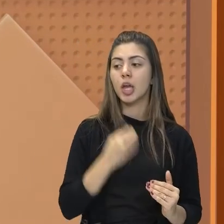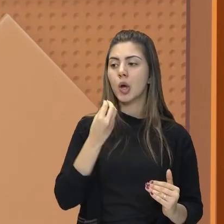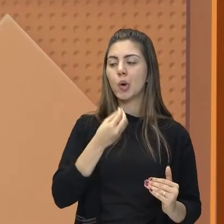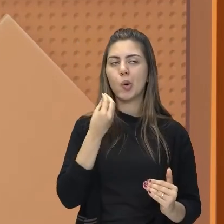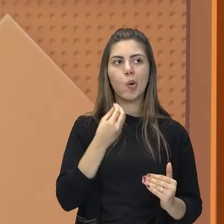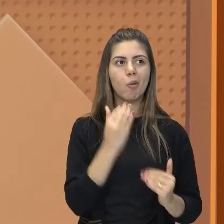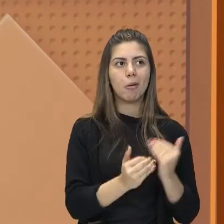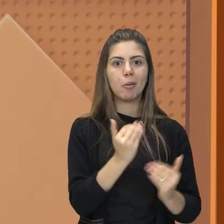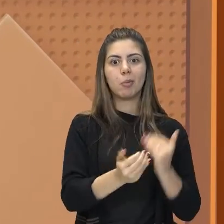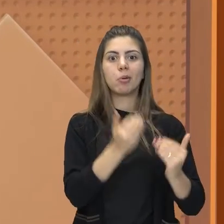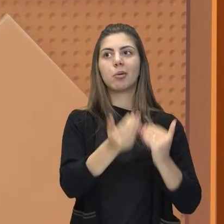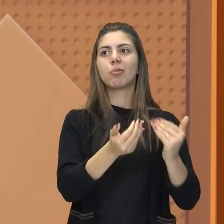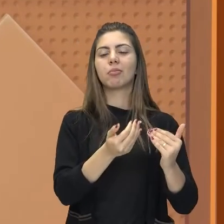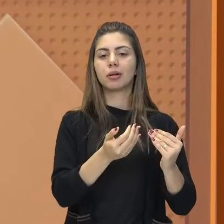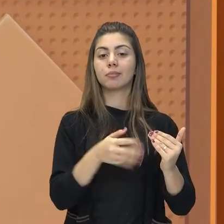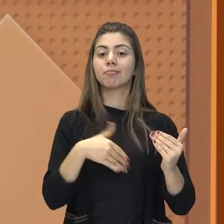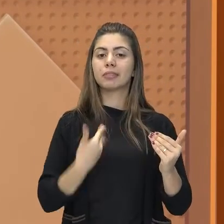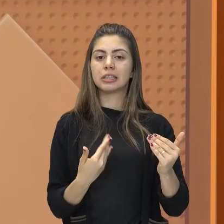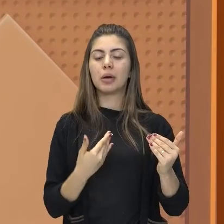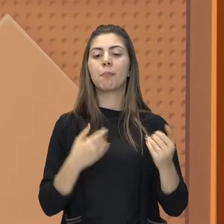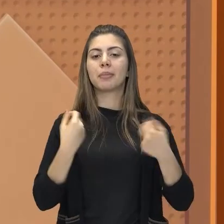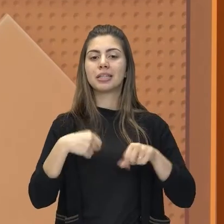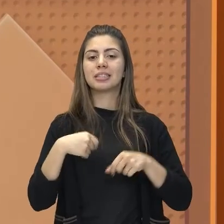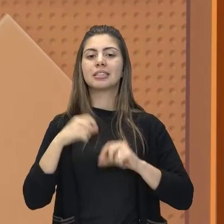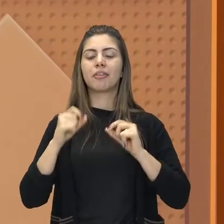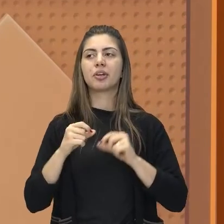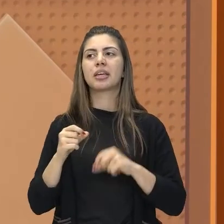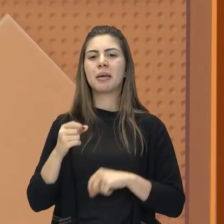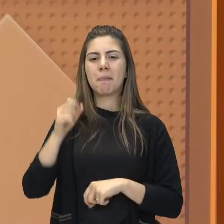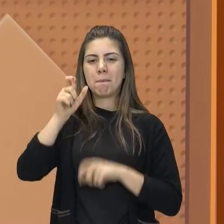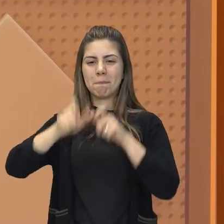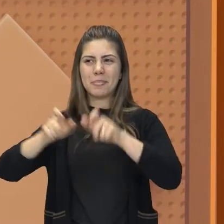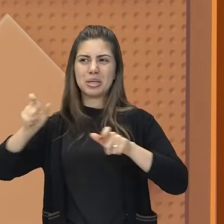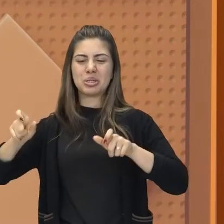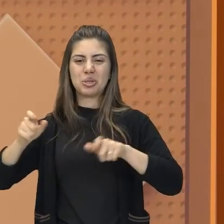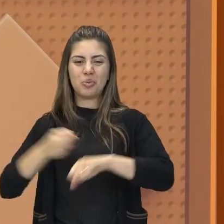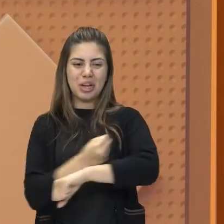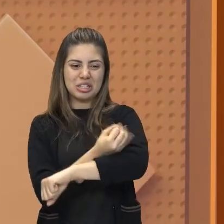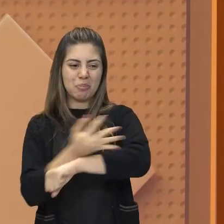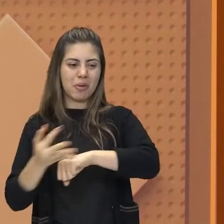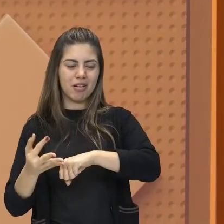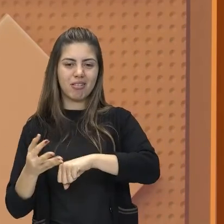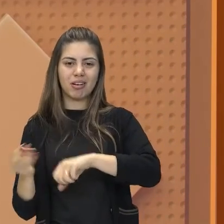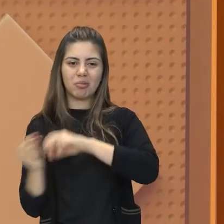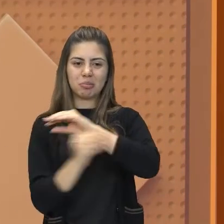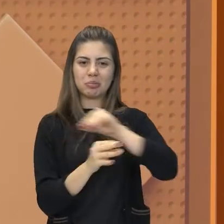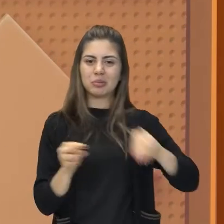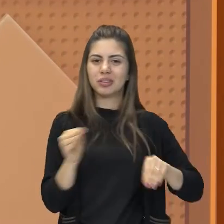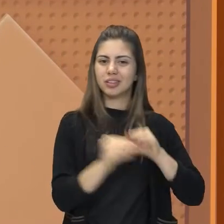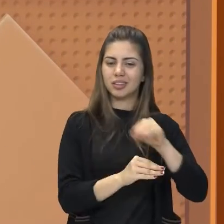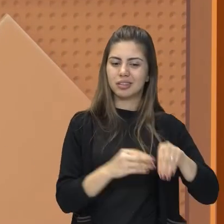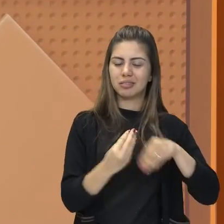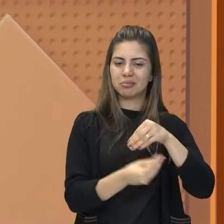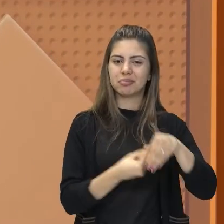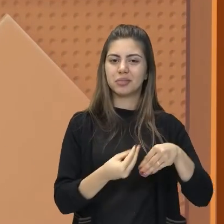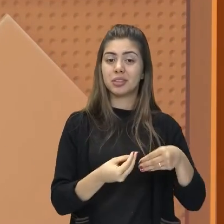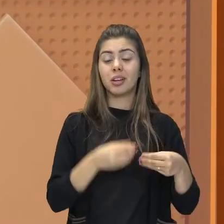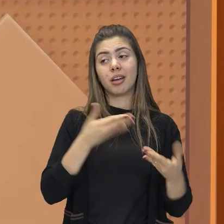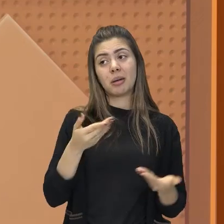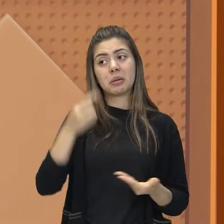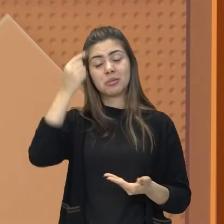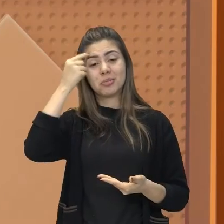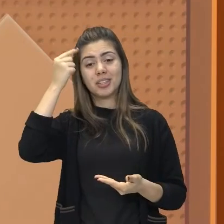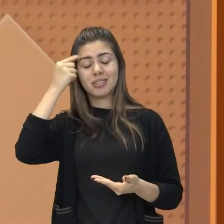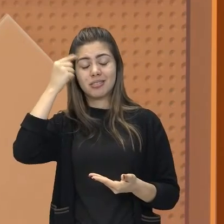e civilizado seria a introdução da branquitude, seria o embranquecimento racial no Brasil. Então, o